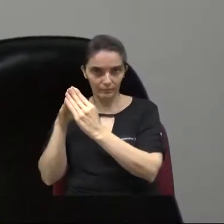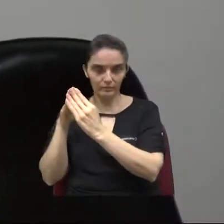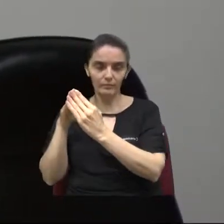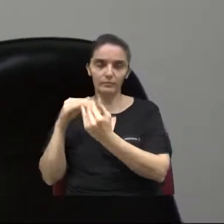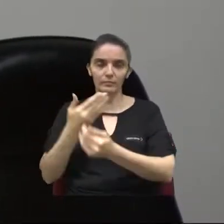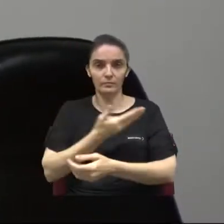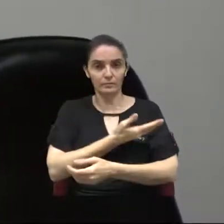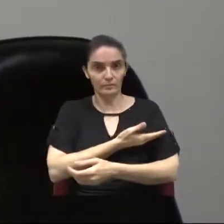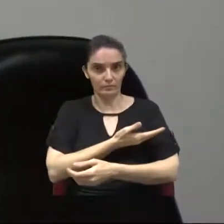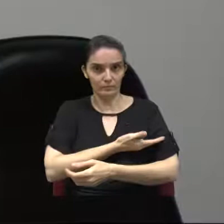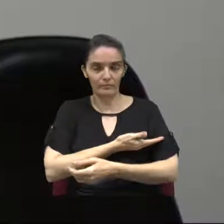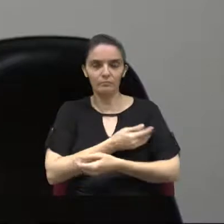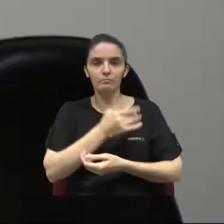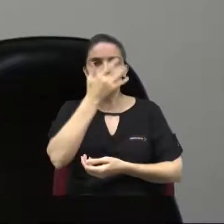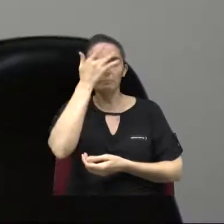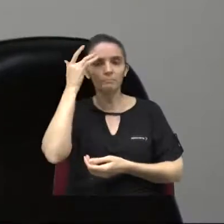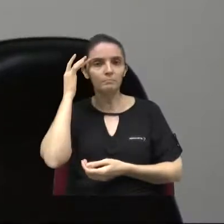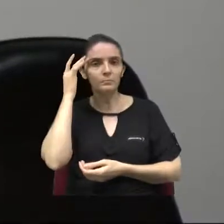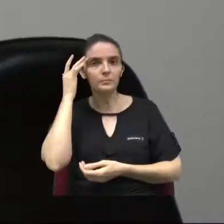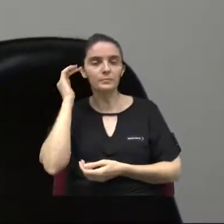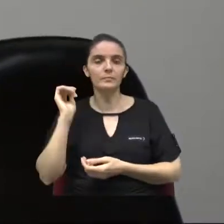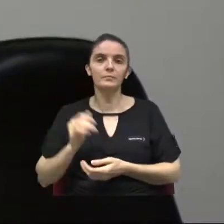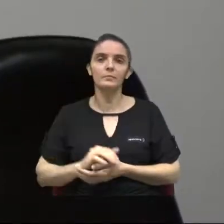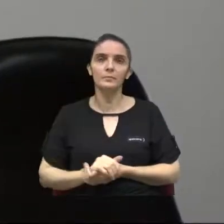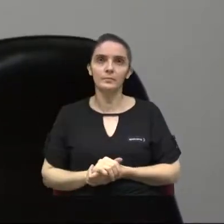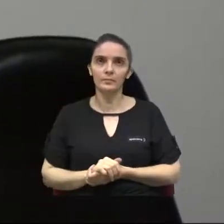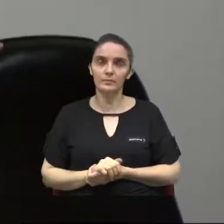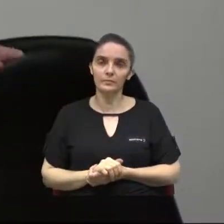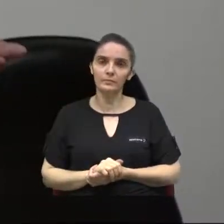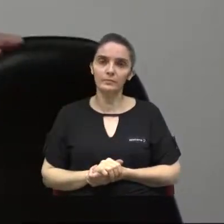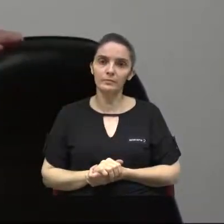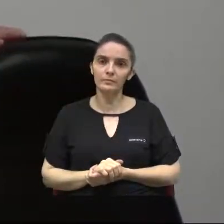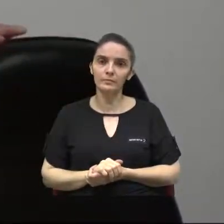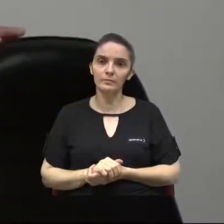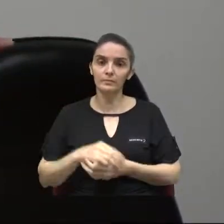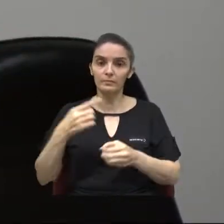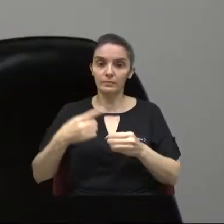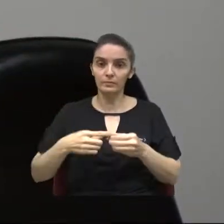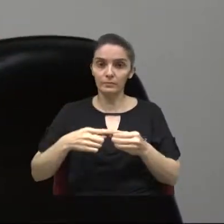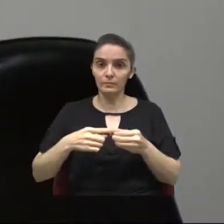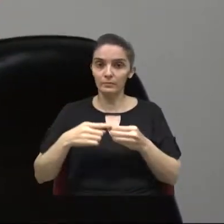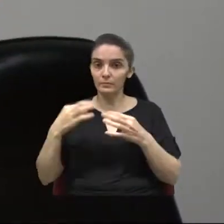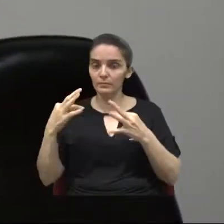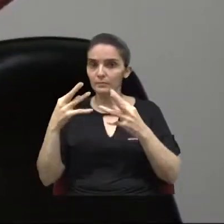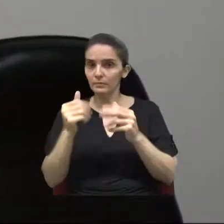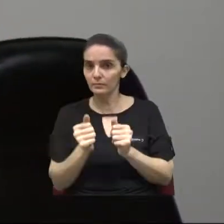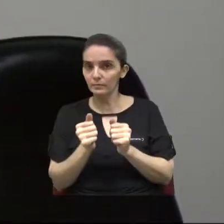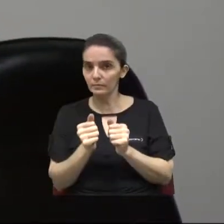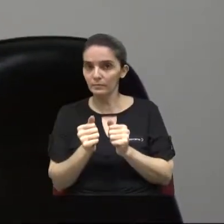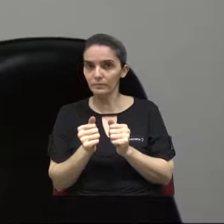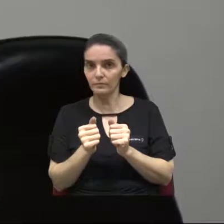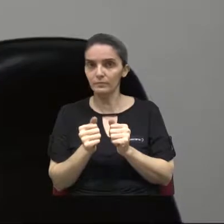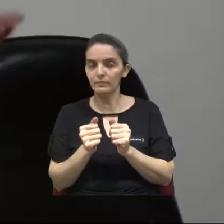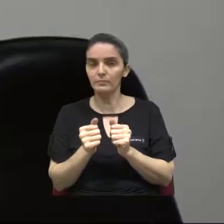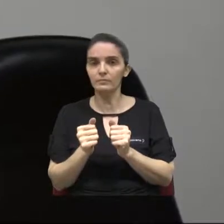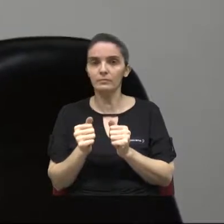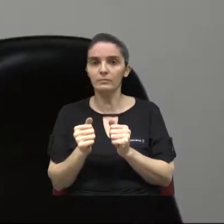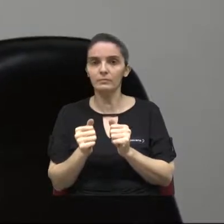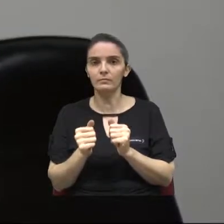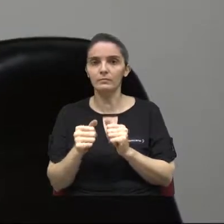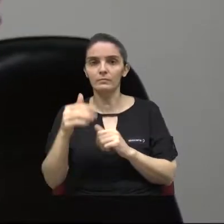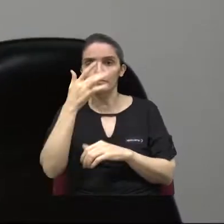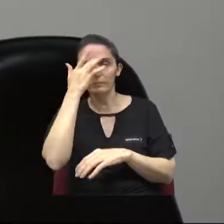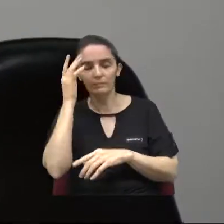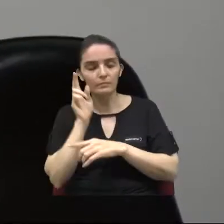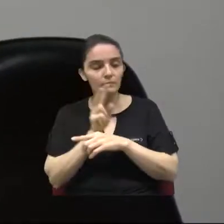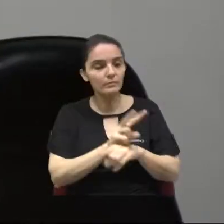e como as pessoas acabam fazendo, na verdade, na cidade toda, e na minha casa, né, ela chega lá, já conhece, então a